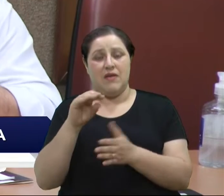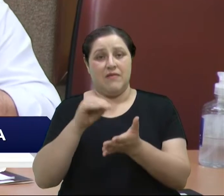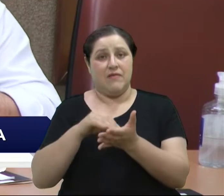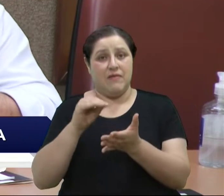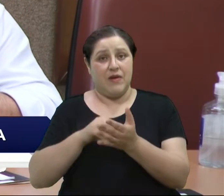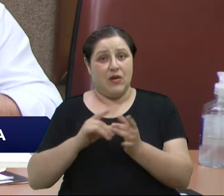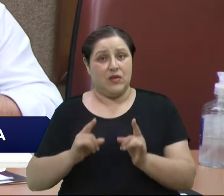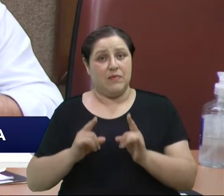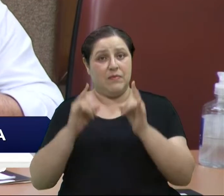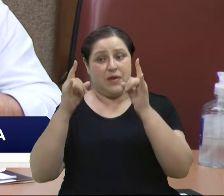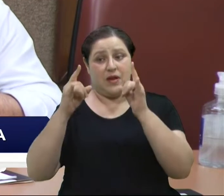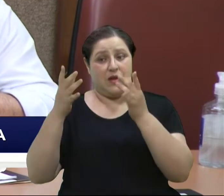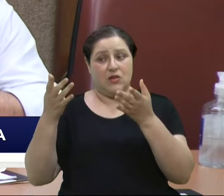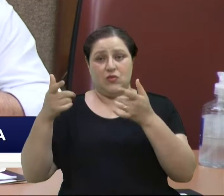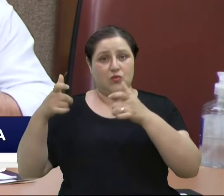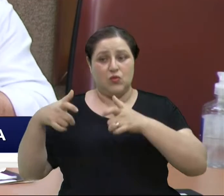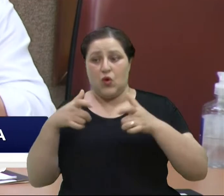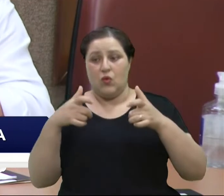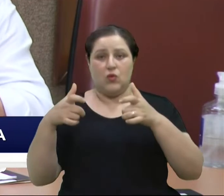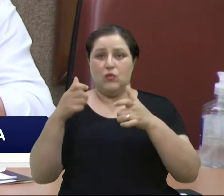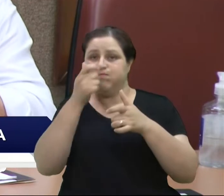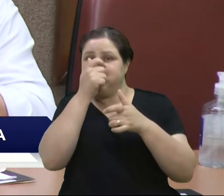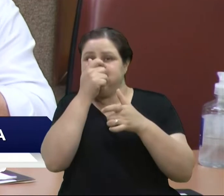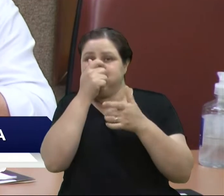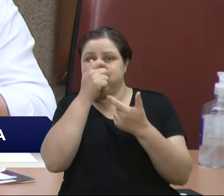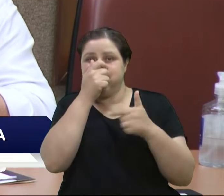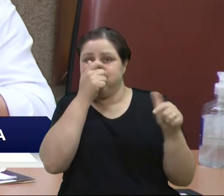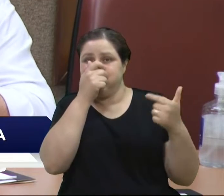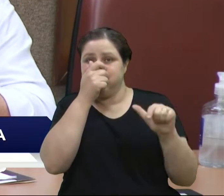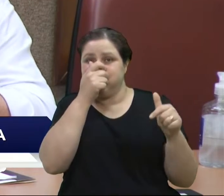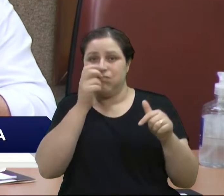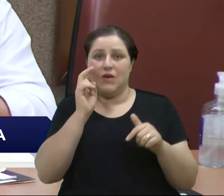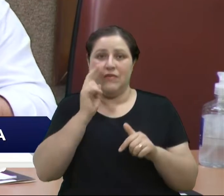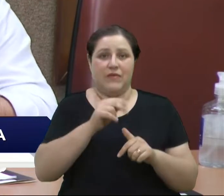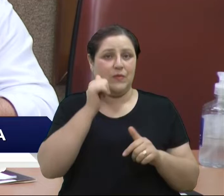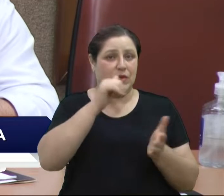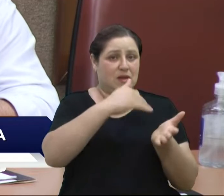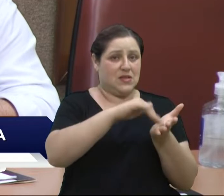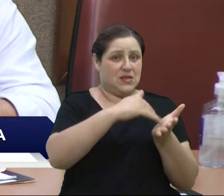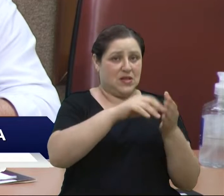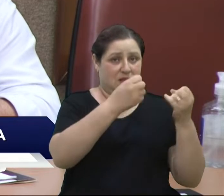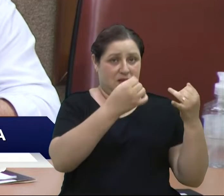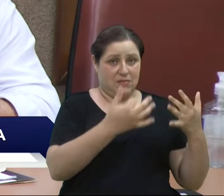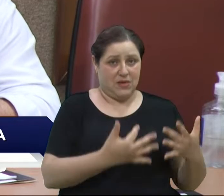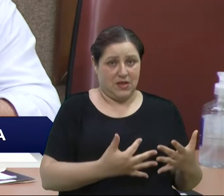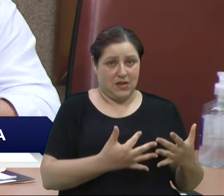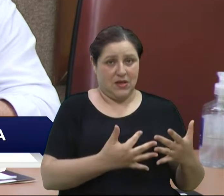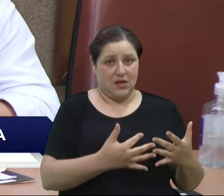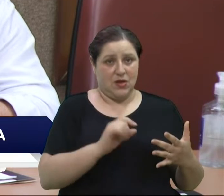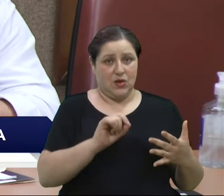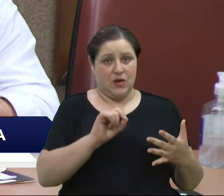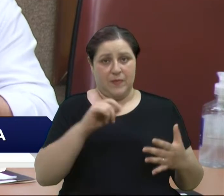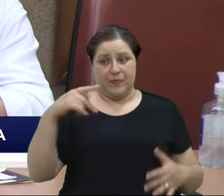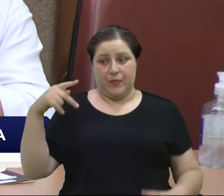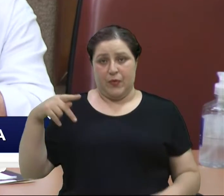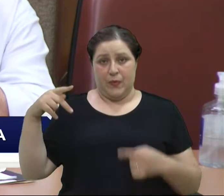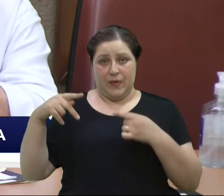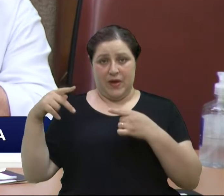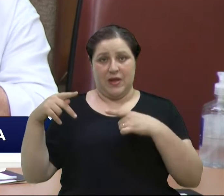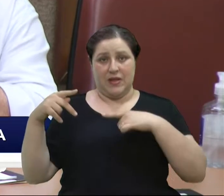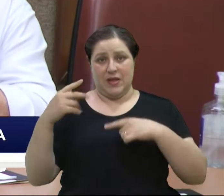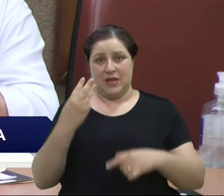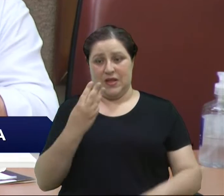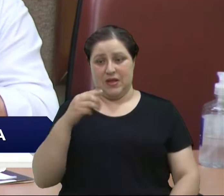para colocar esse pessoal. E contrapartida, quando eu vejo a secretária colocar que o Pompeia está com 3